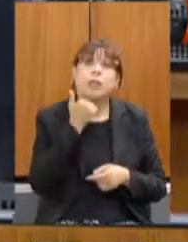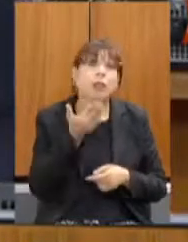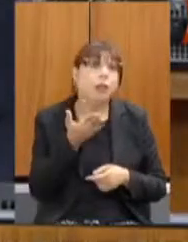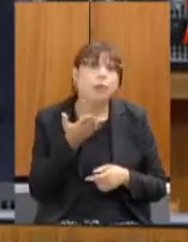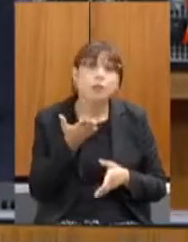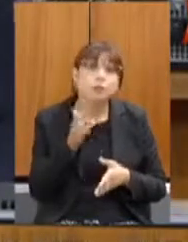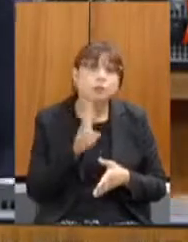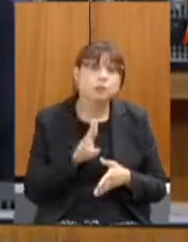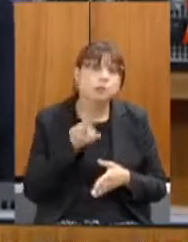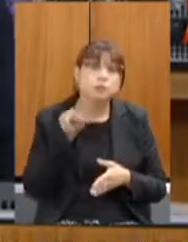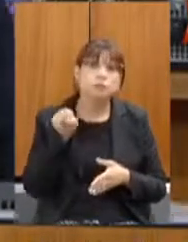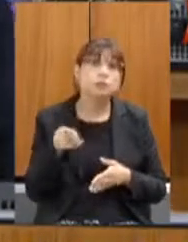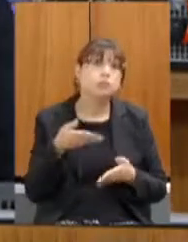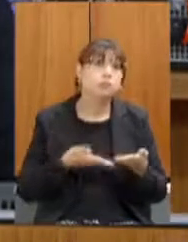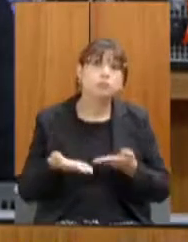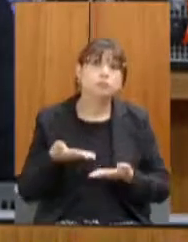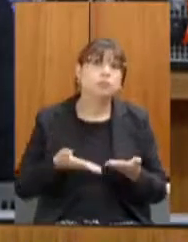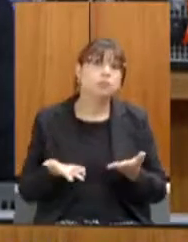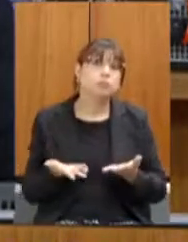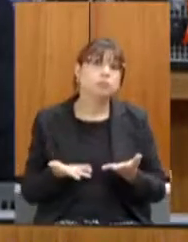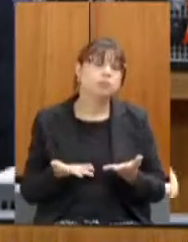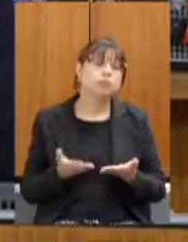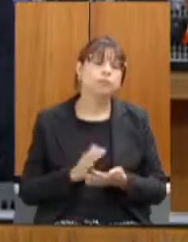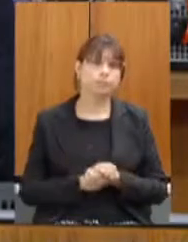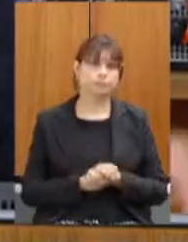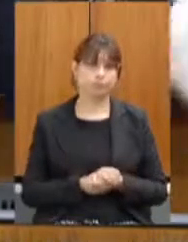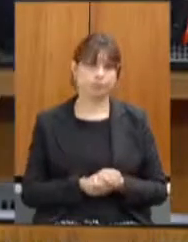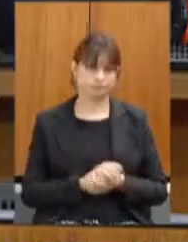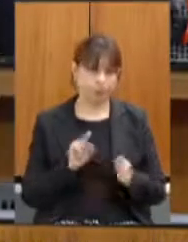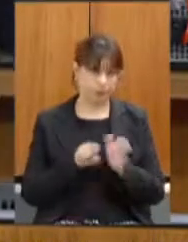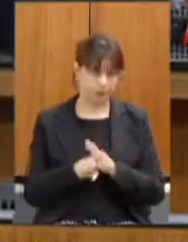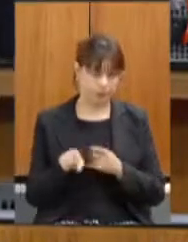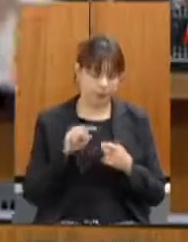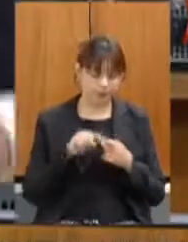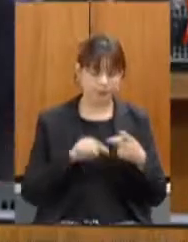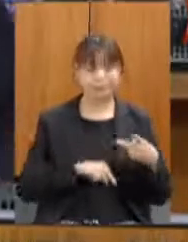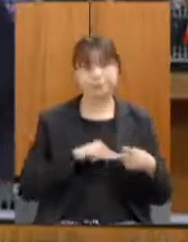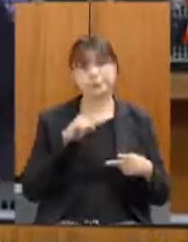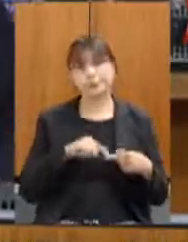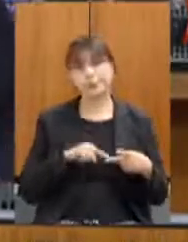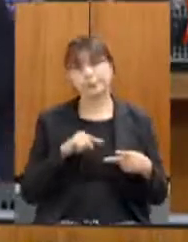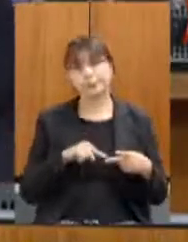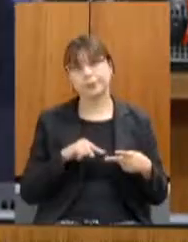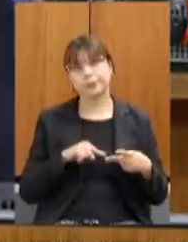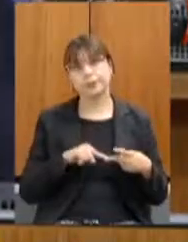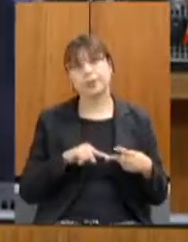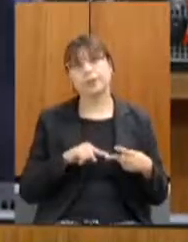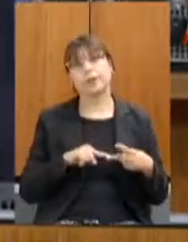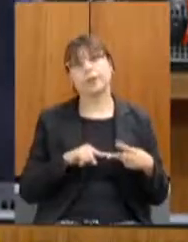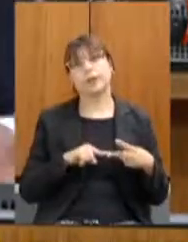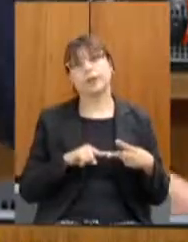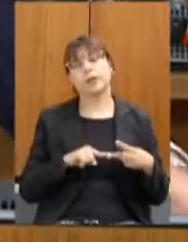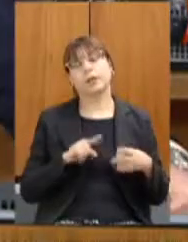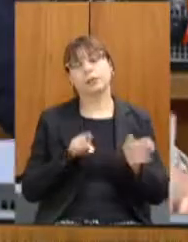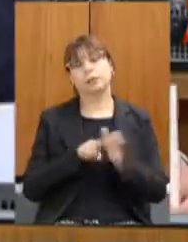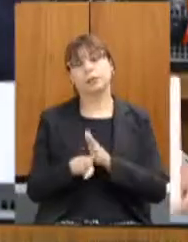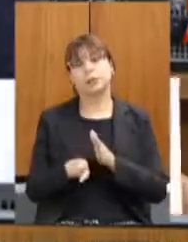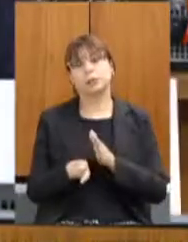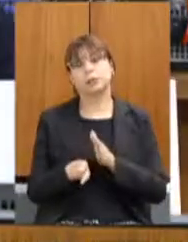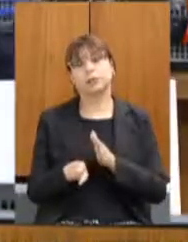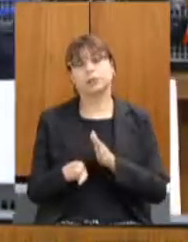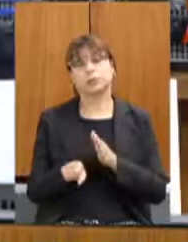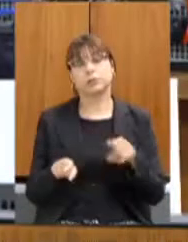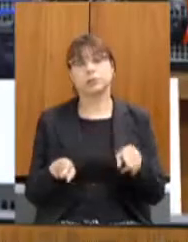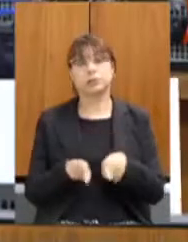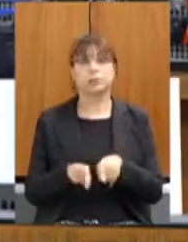paciente pela secretaria de estado de saúde é só uma pergunta a outra eu queria aproveitar o trocar as Pimentas em termos de